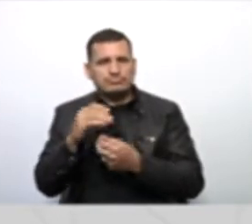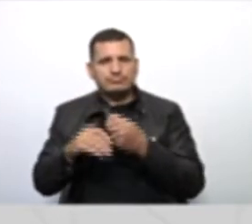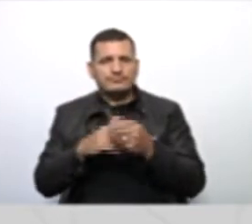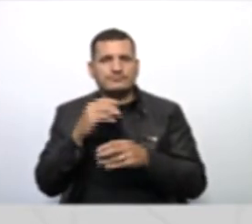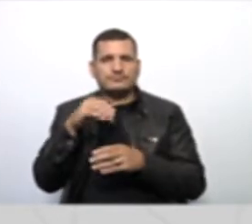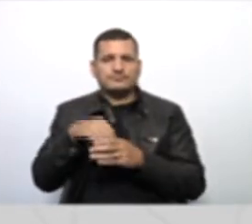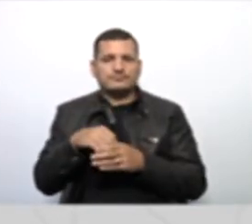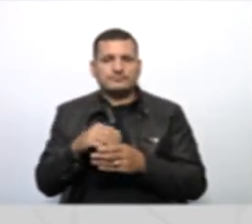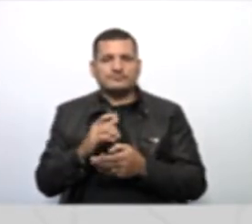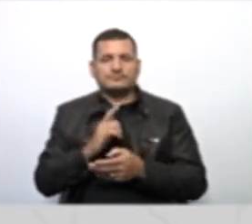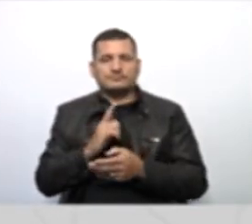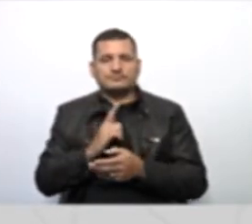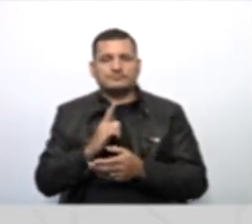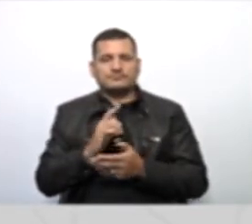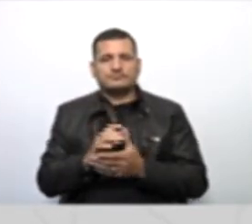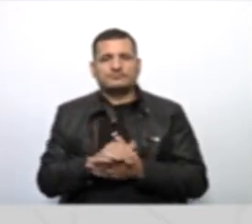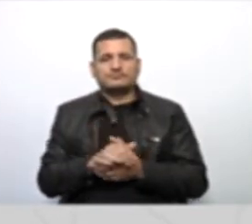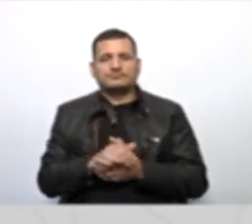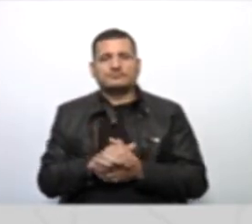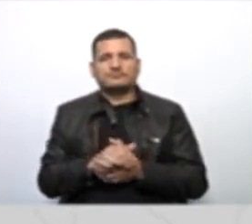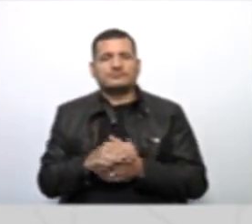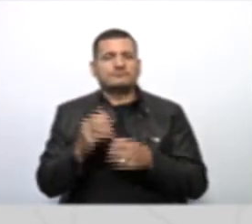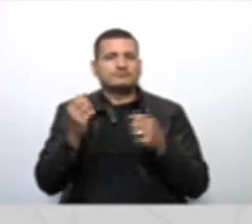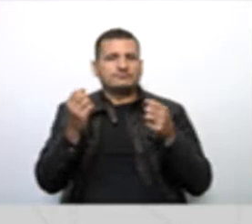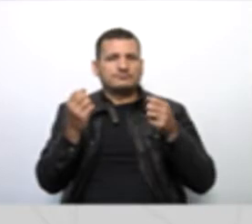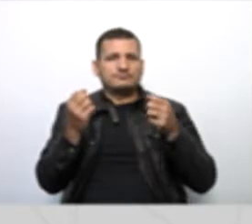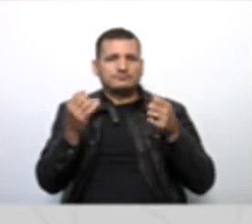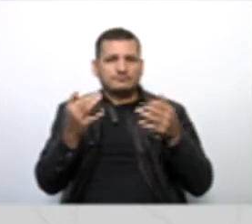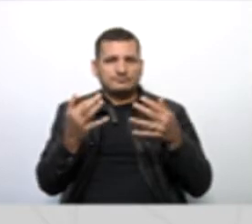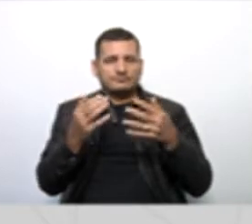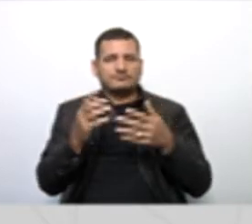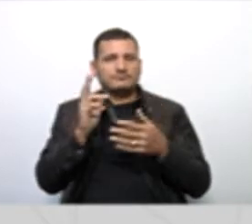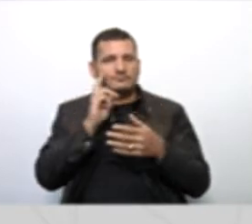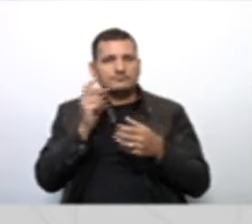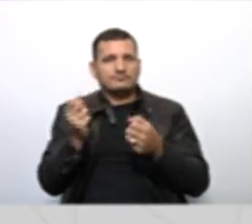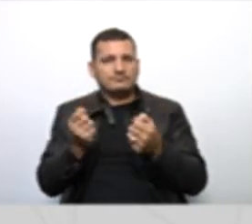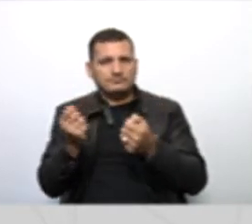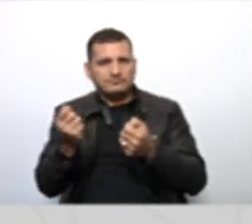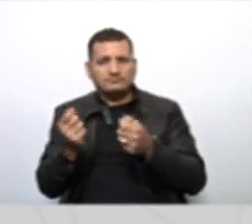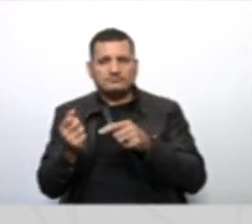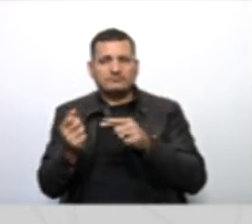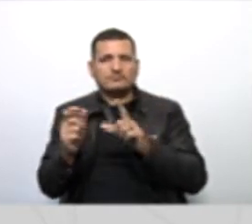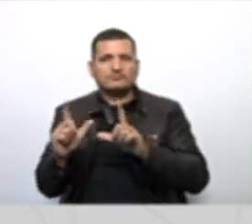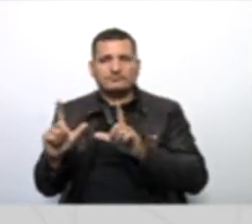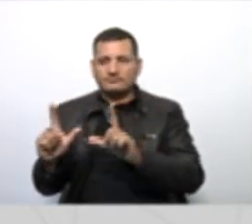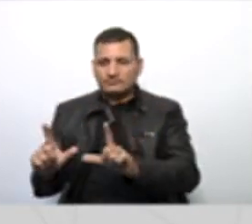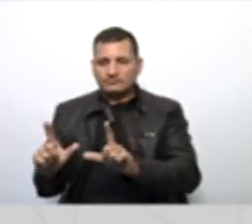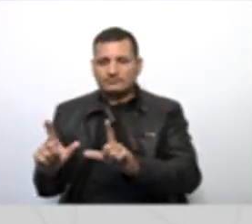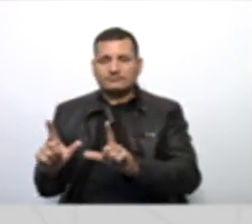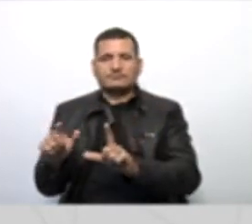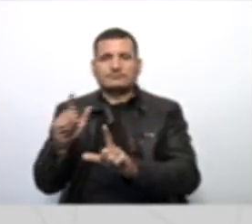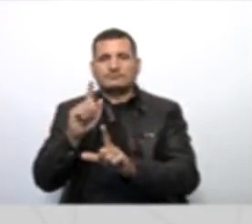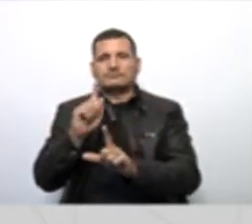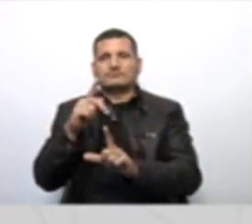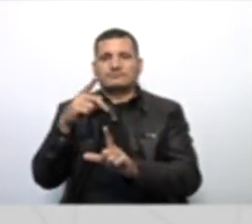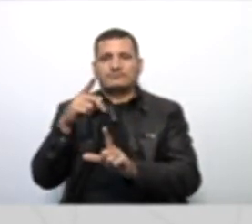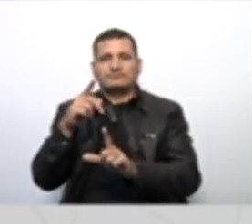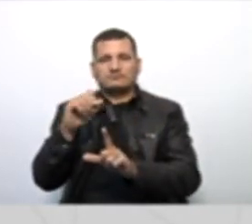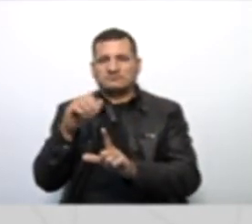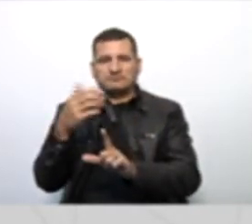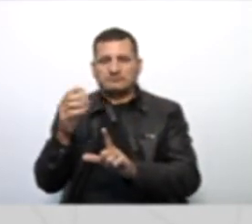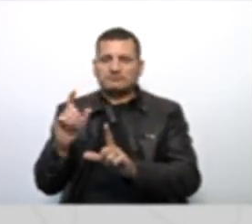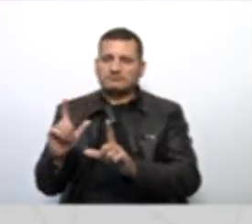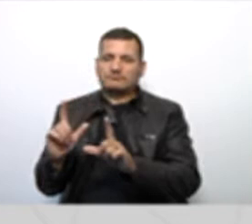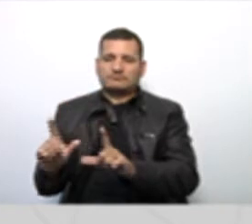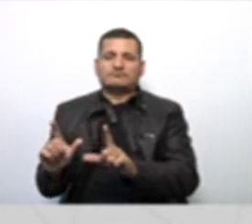processam dados. Então, aquele que eu comentei sobre o carro lá, aquilo é um equipamento que ele é encaixado num carro, né?